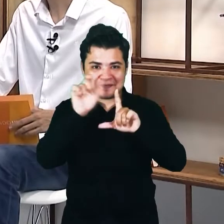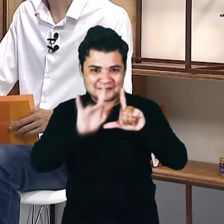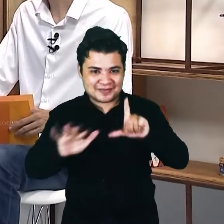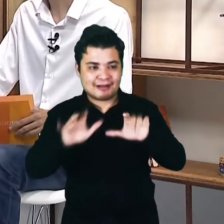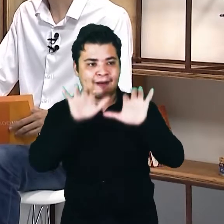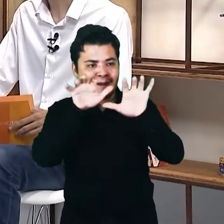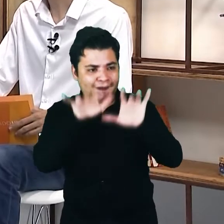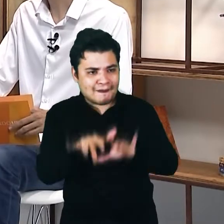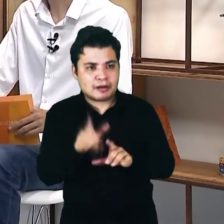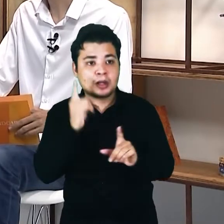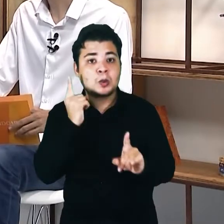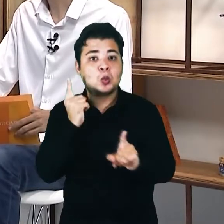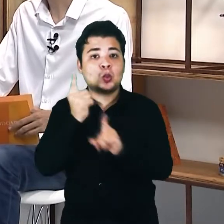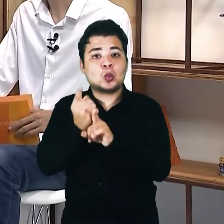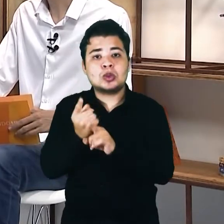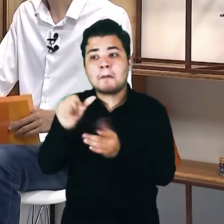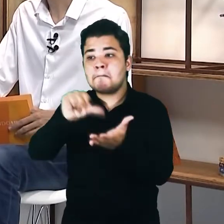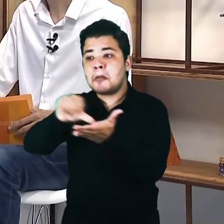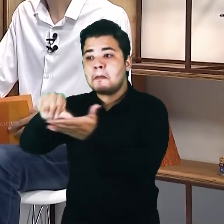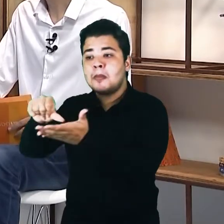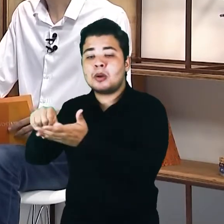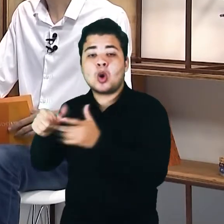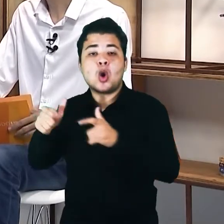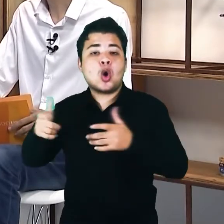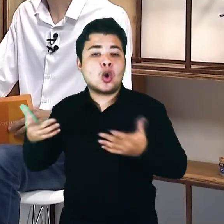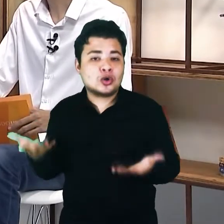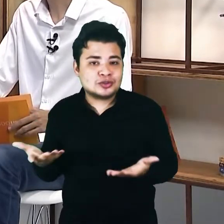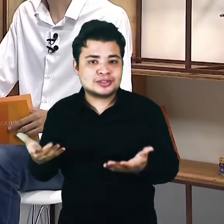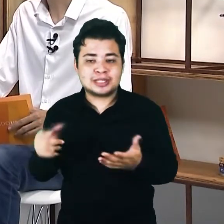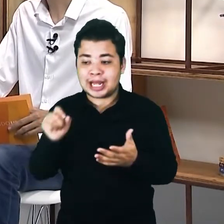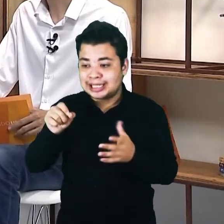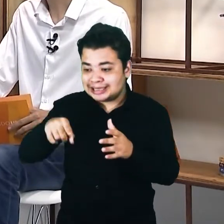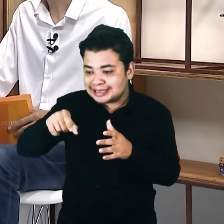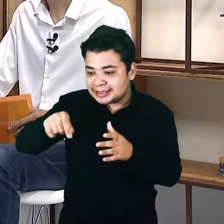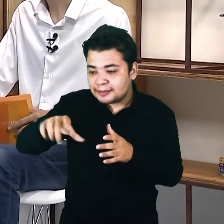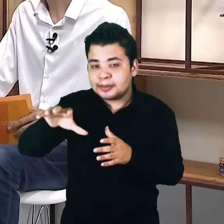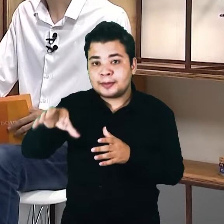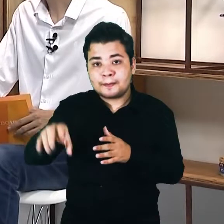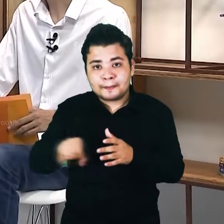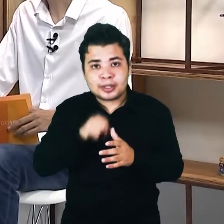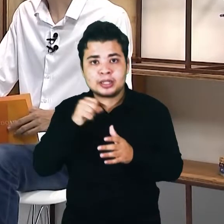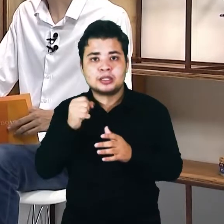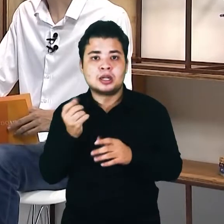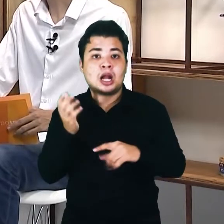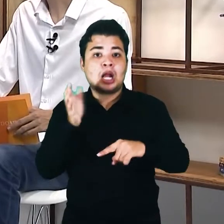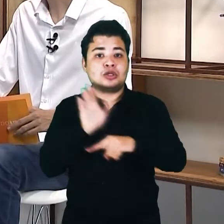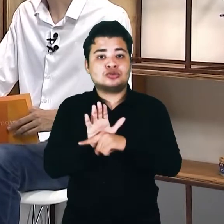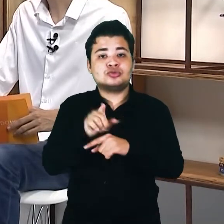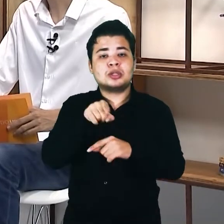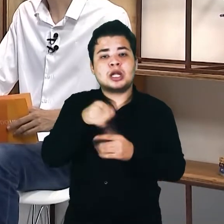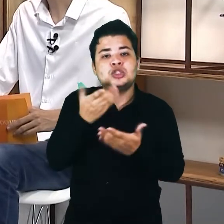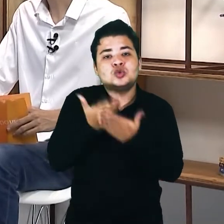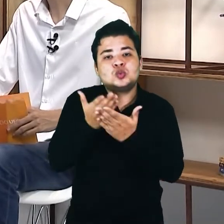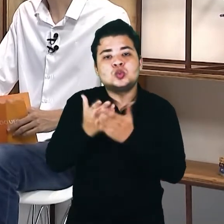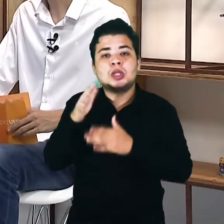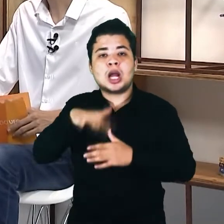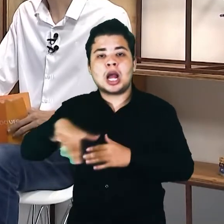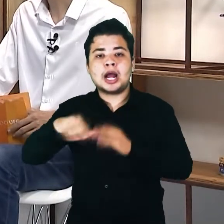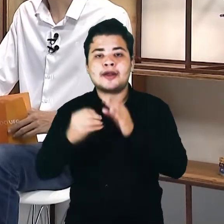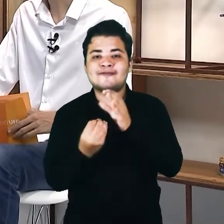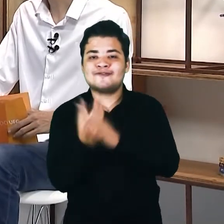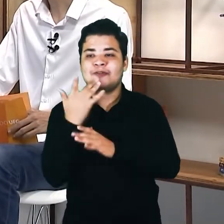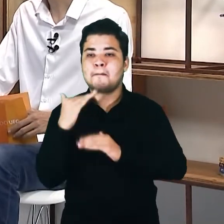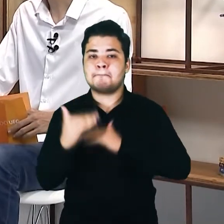para localizar populações e trazer essas sementes, né, para os estudos aí de melhoramento